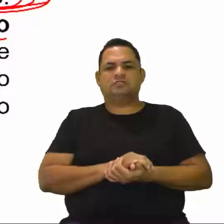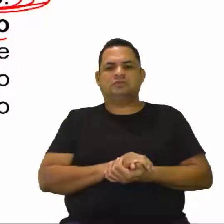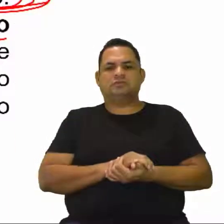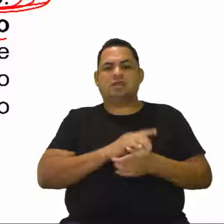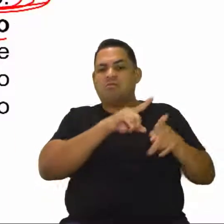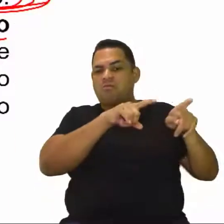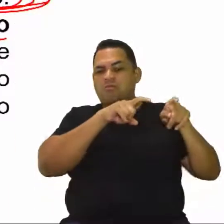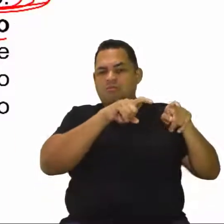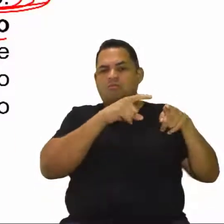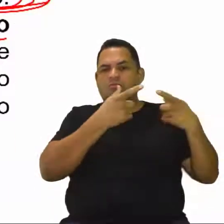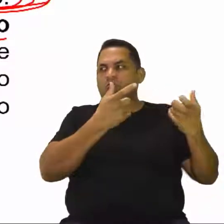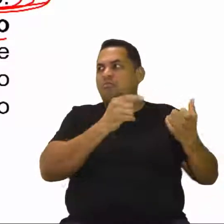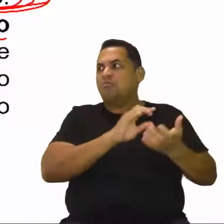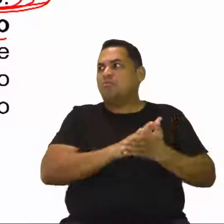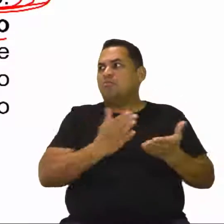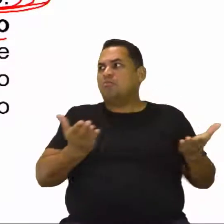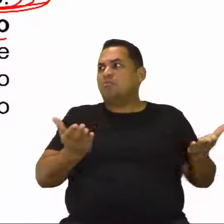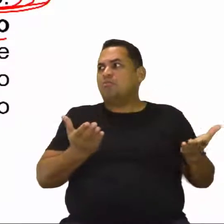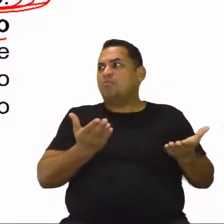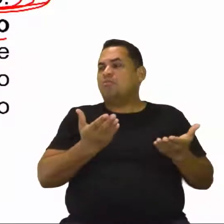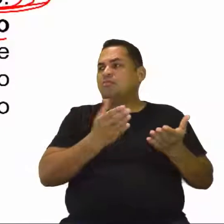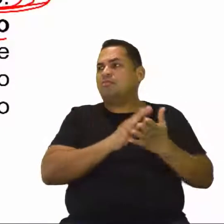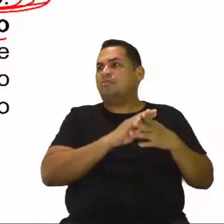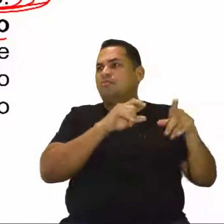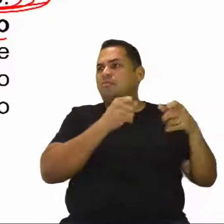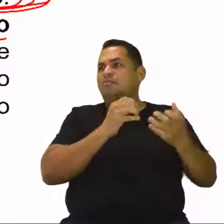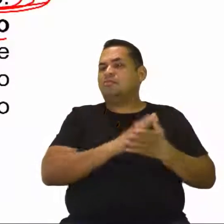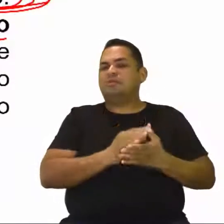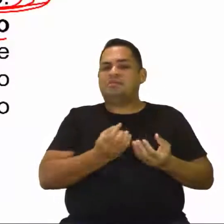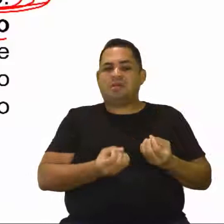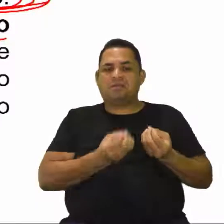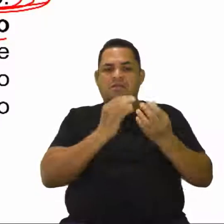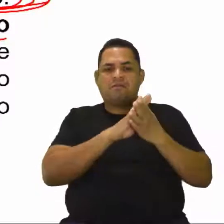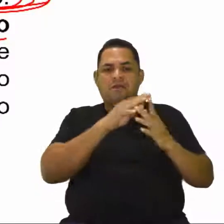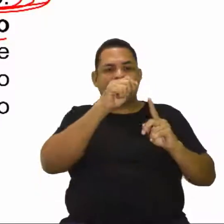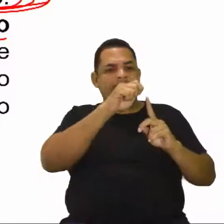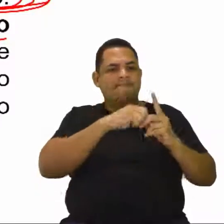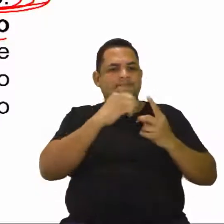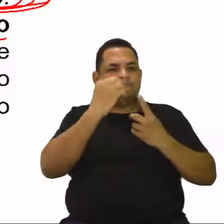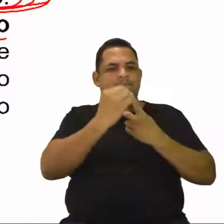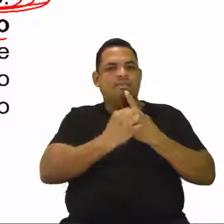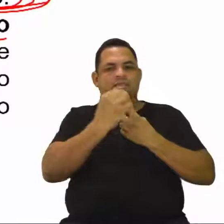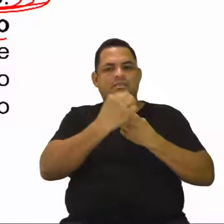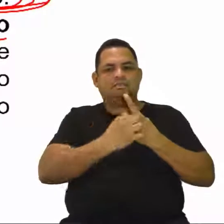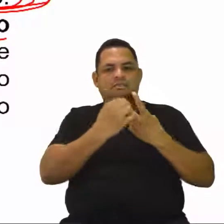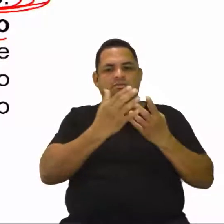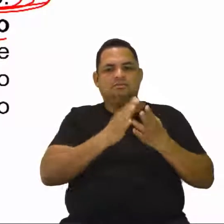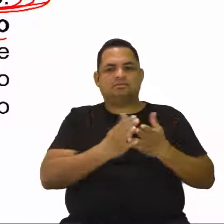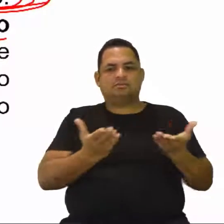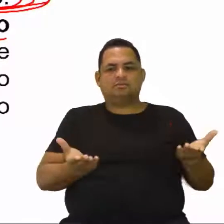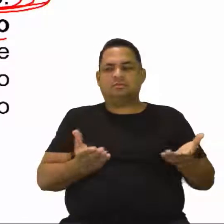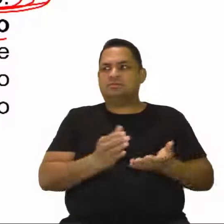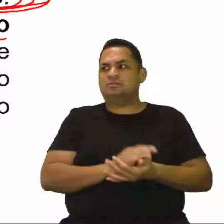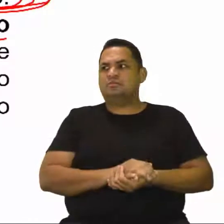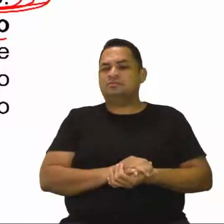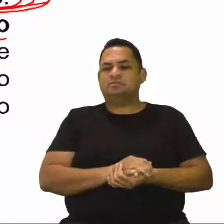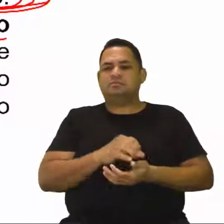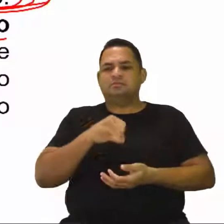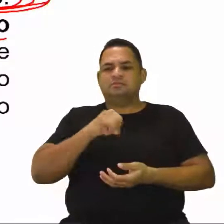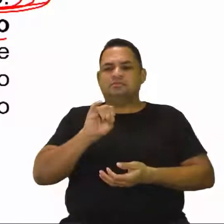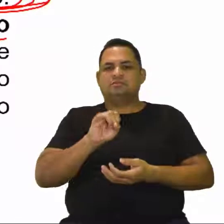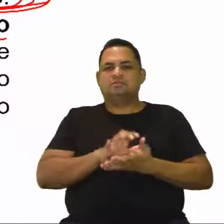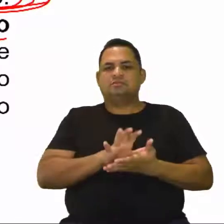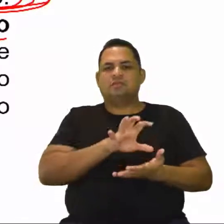agricultor. Pronto, chegou um agricultor. O cara planta banana. O cara planta banana, se ele colheu